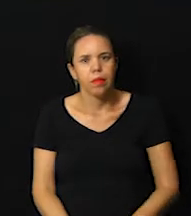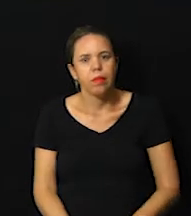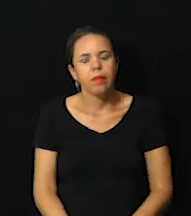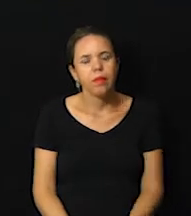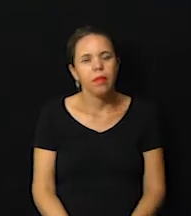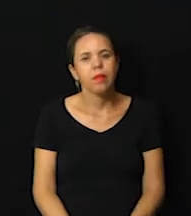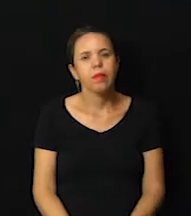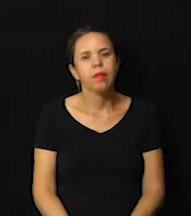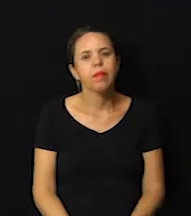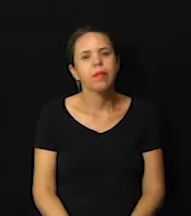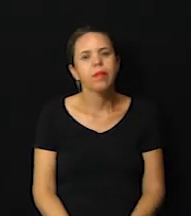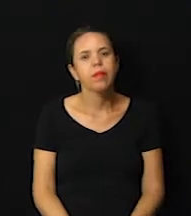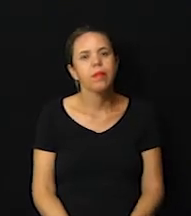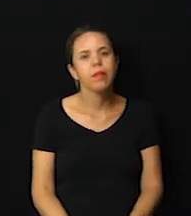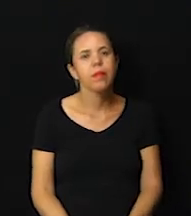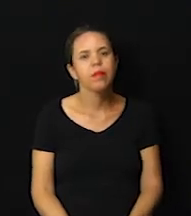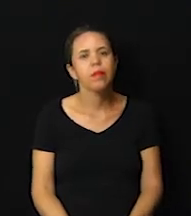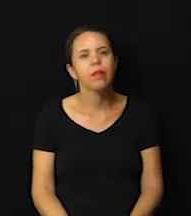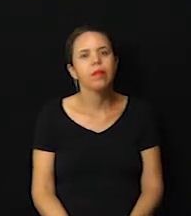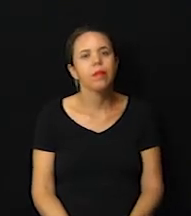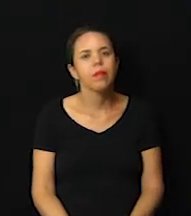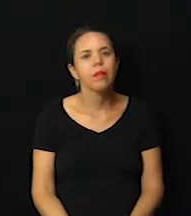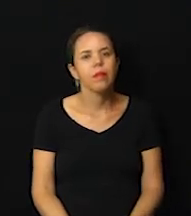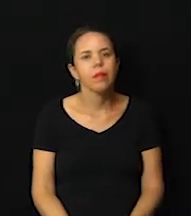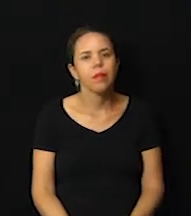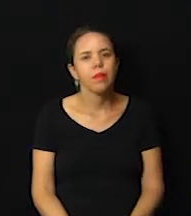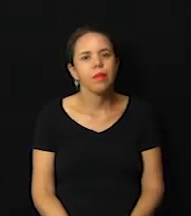3294-4920 ou pelo nosso e-mail,